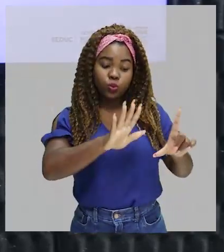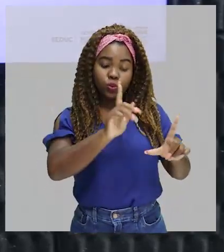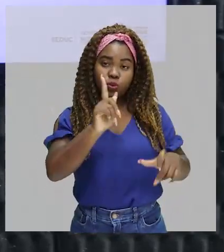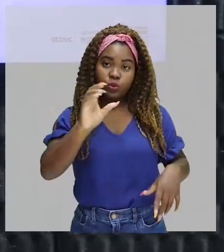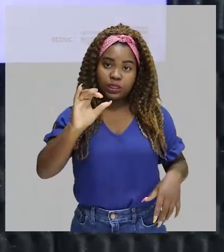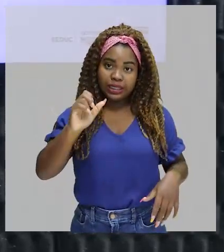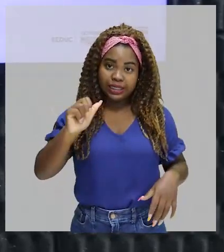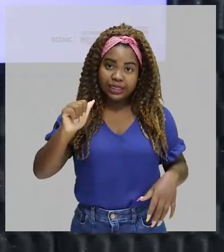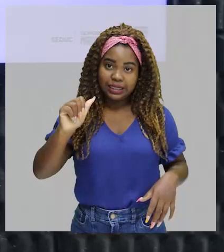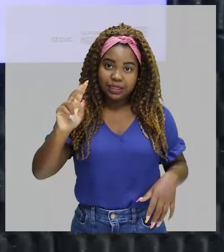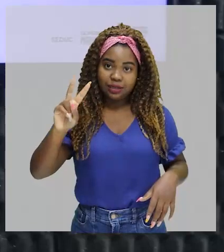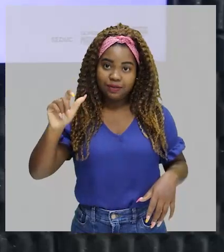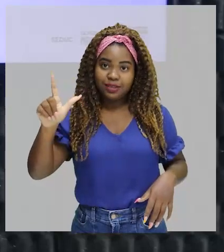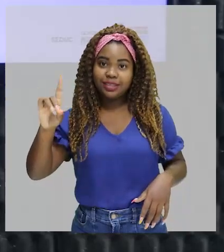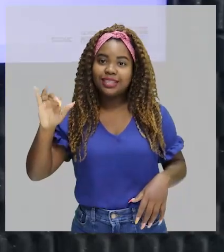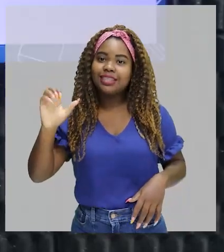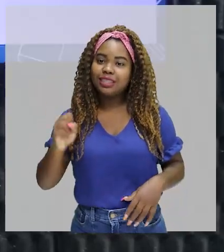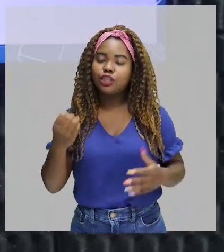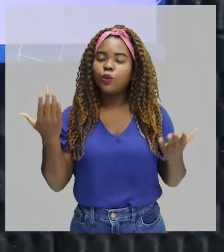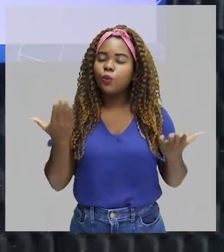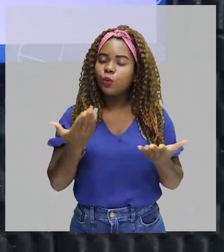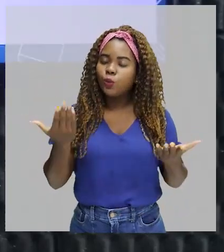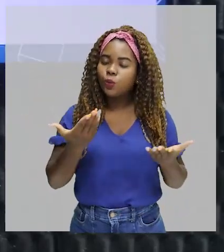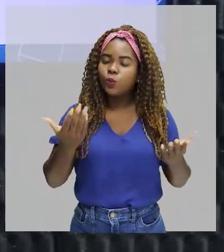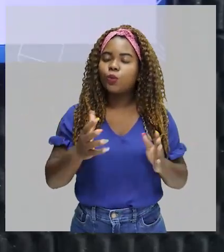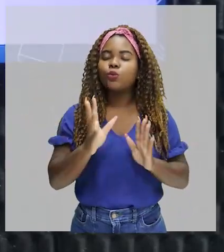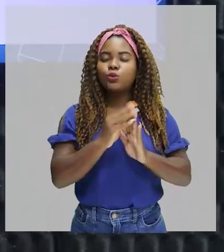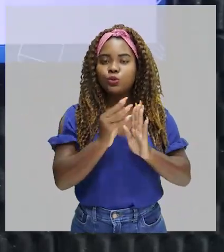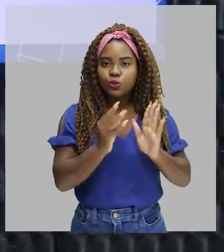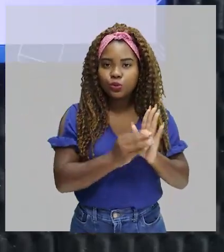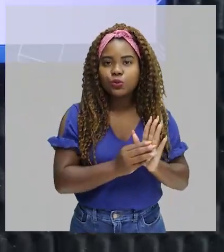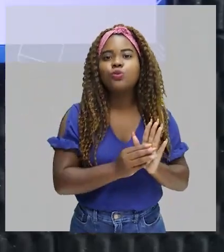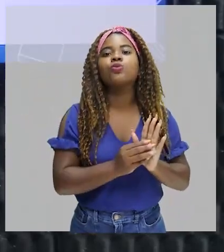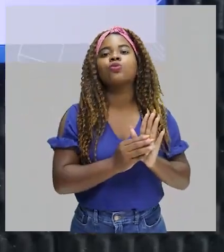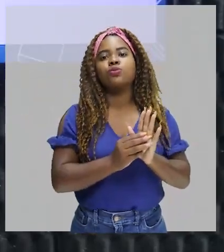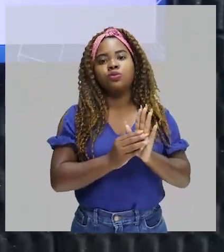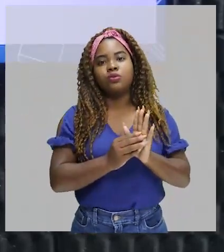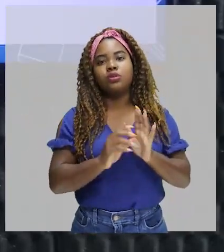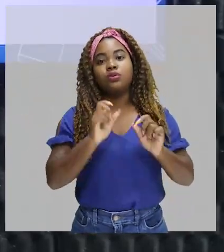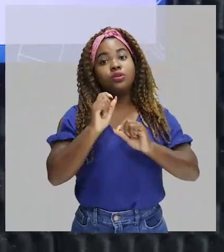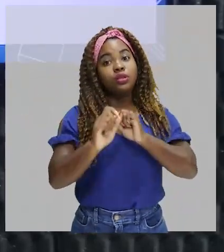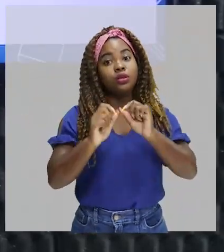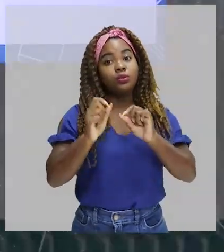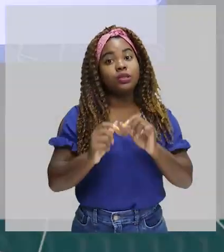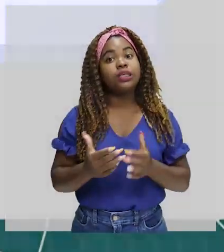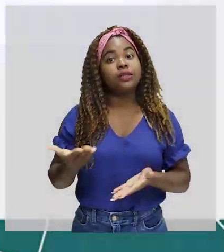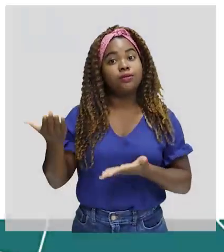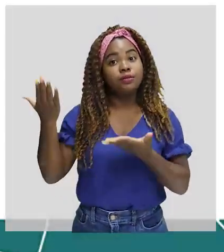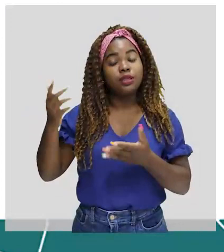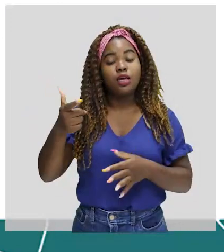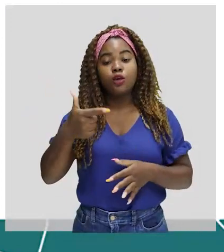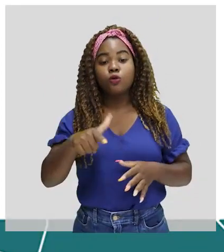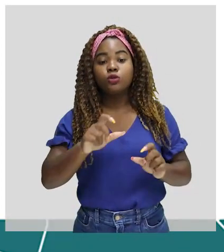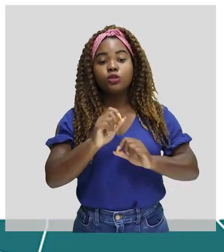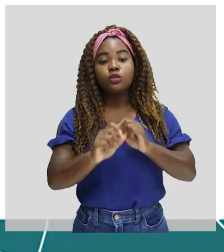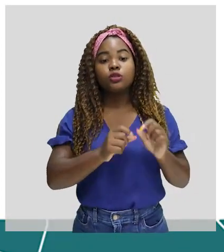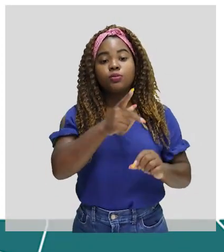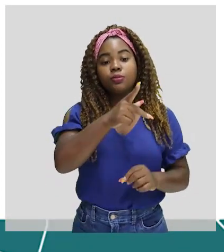Dias. Na aula de hoje, nós vamos dar continuidade ao estudo que já foi iniciado sobre a progressão